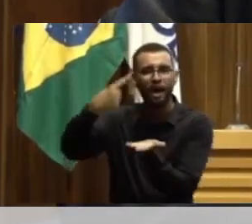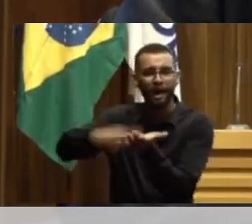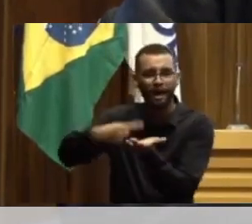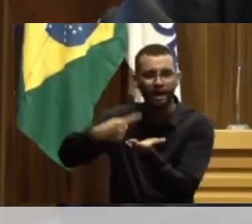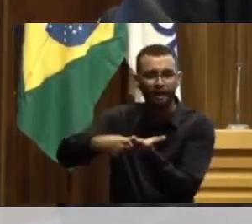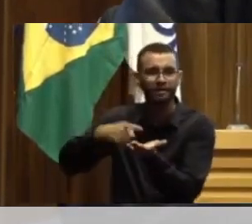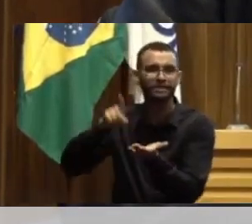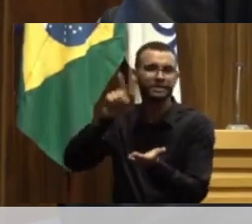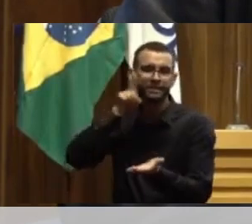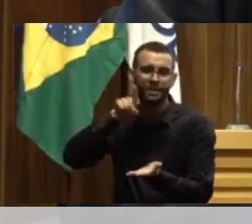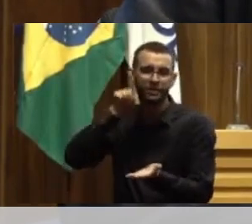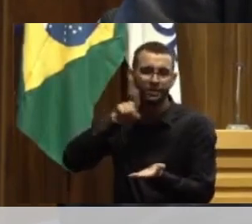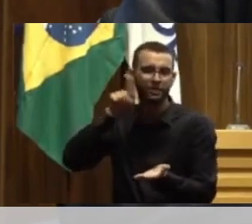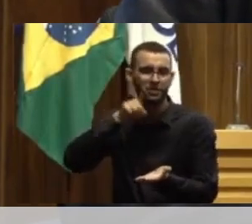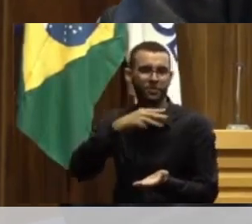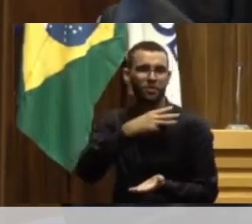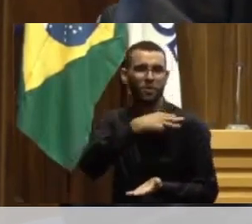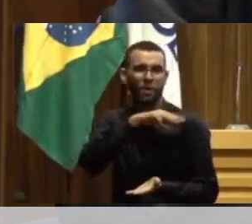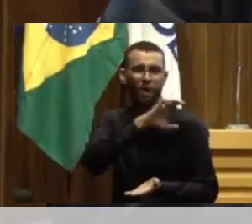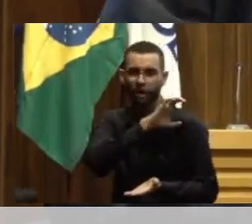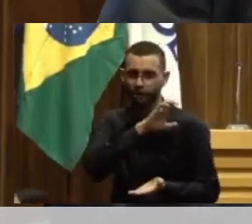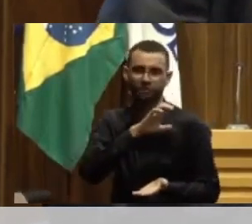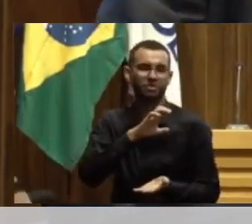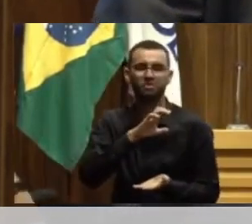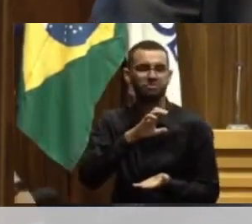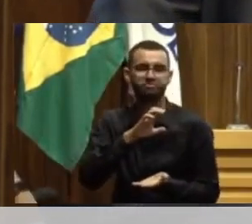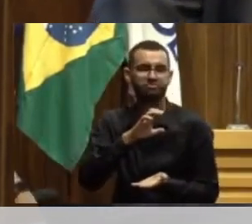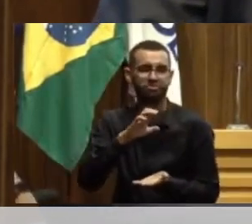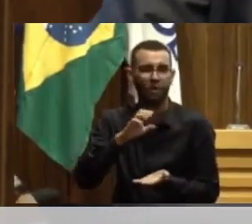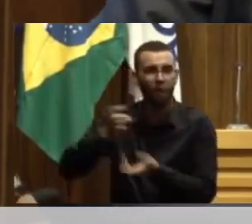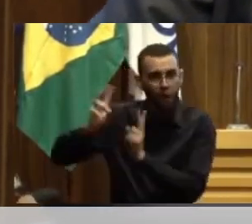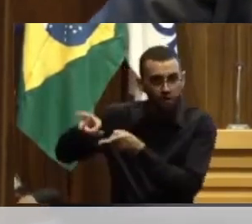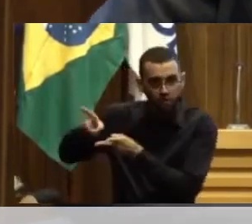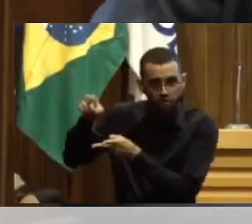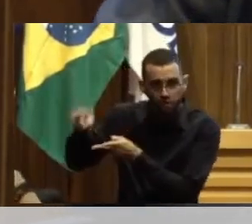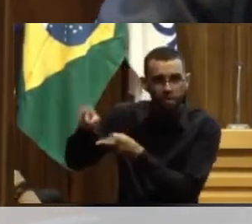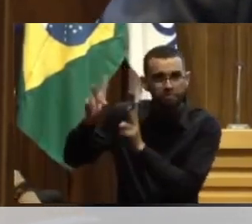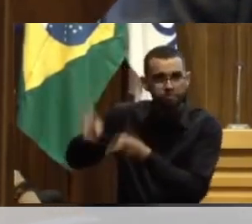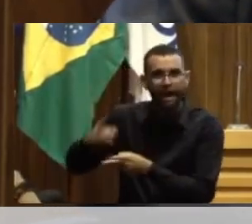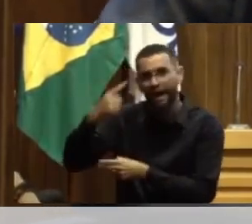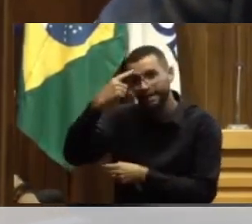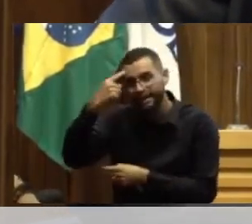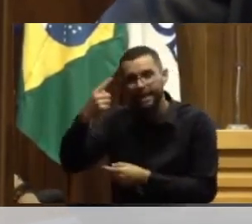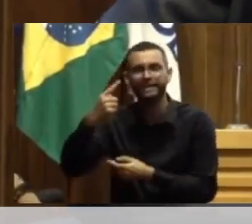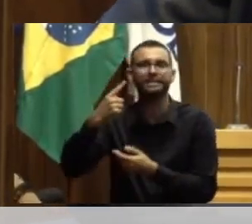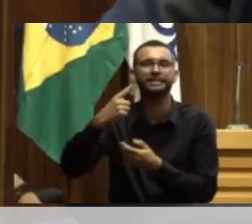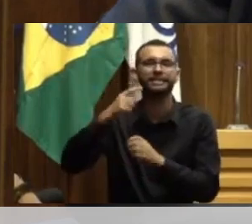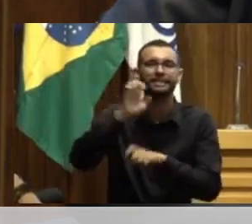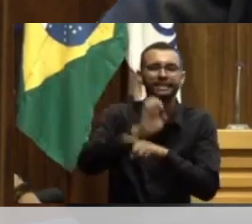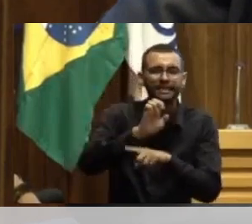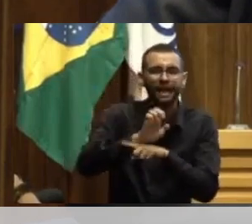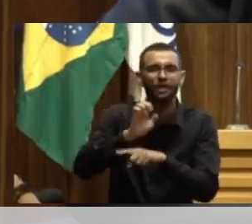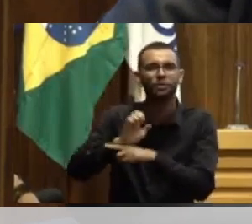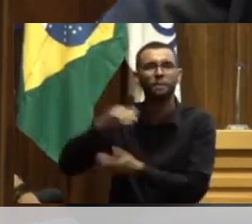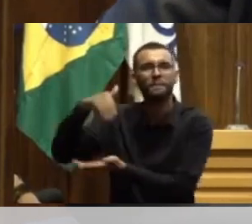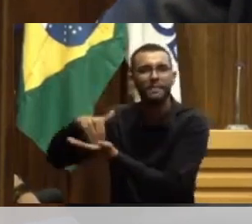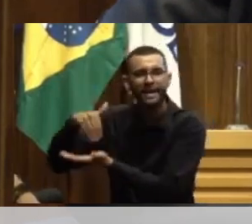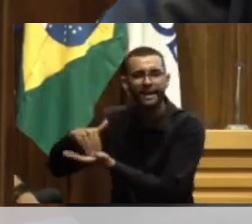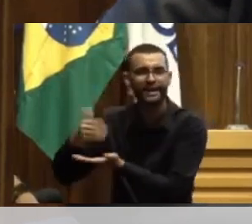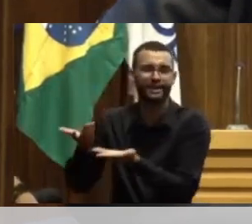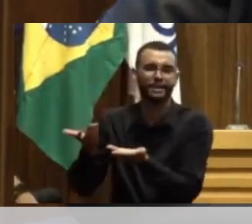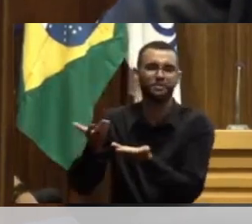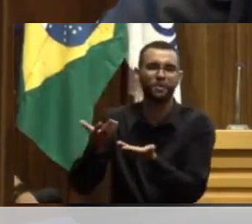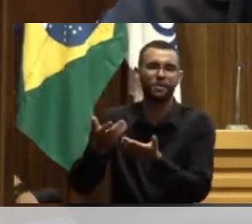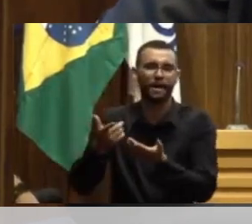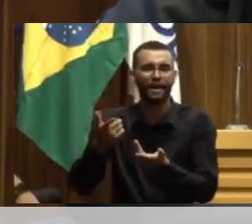mais. Mudou essa ideia de Estado mínimo, desregulamentação, privatização, como se isso fosse